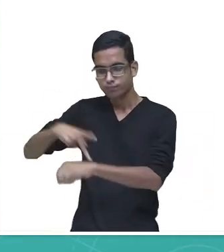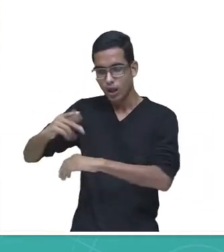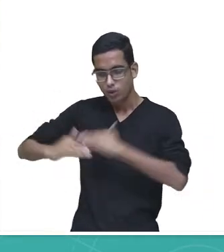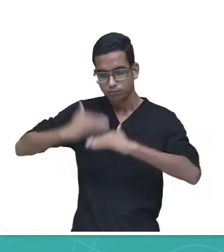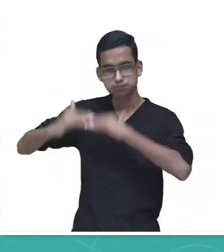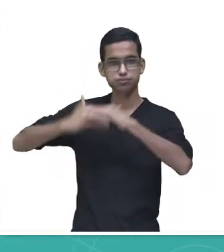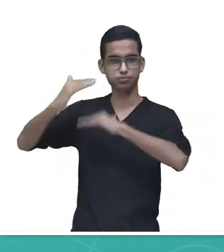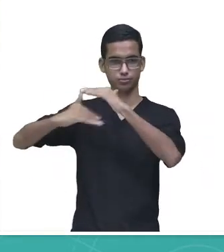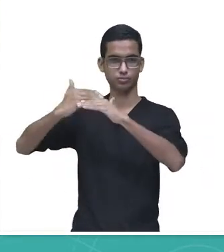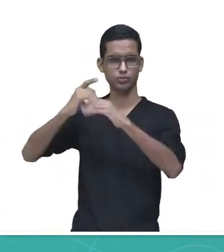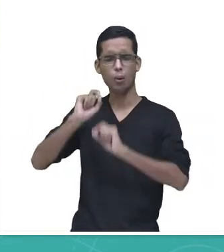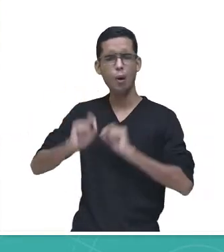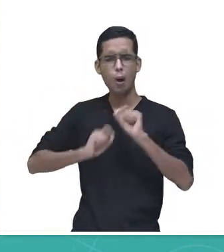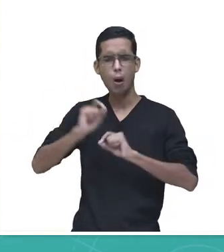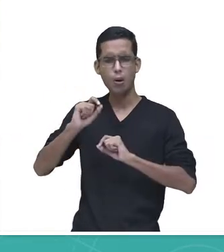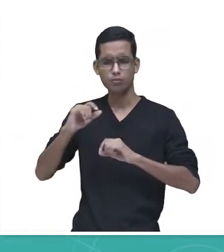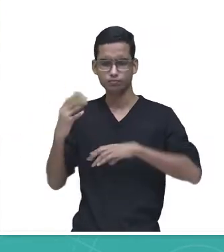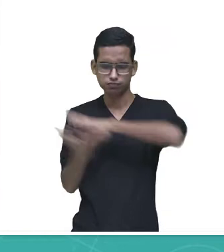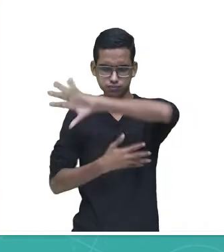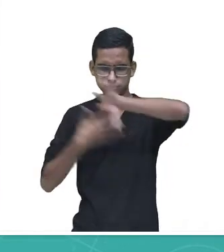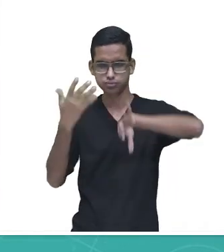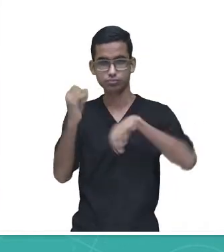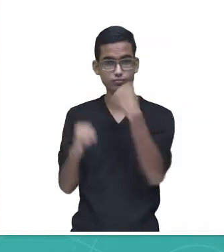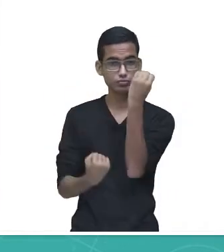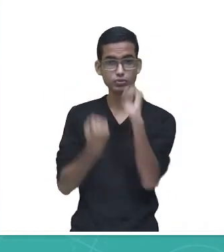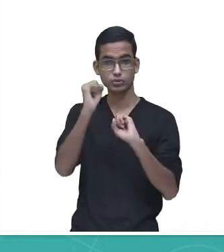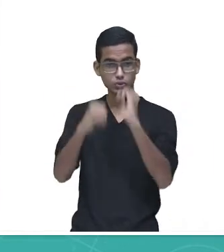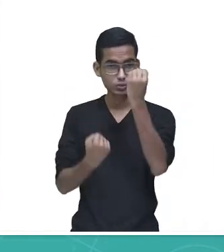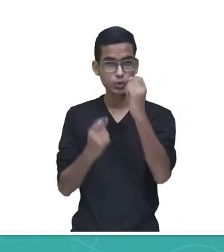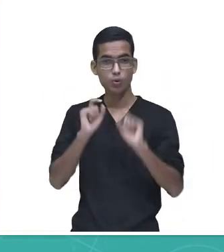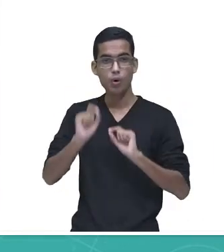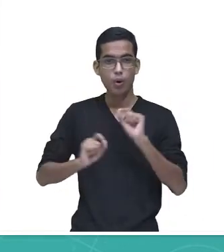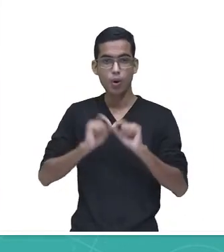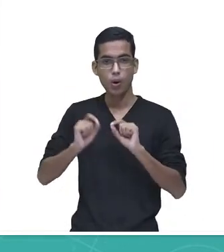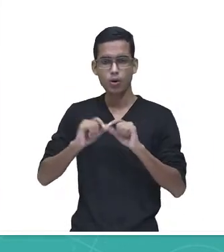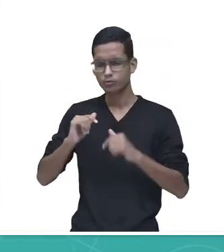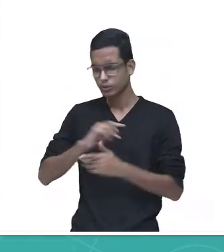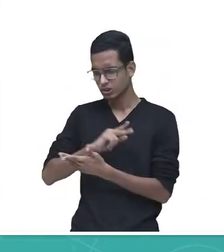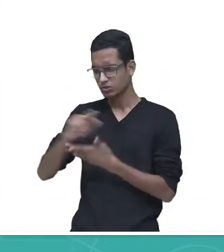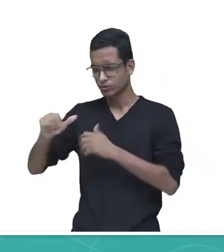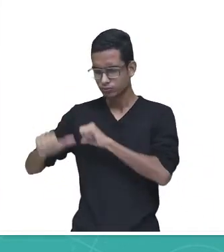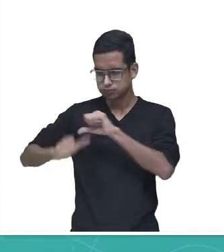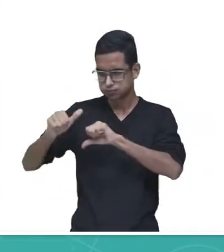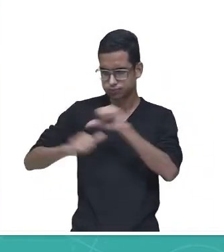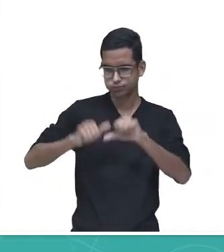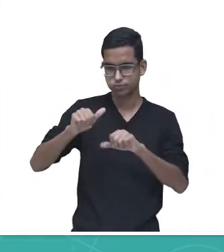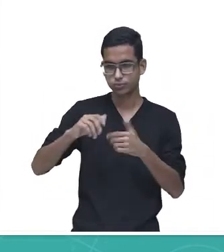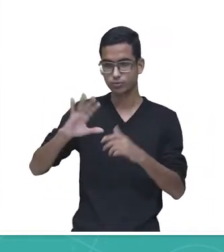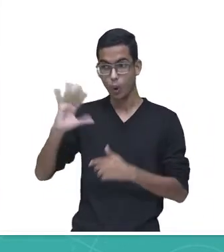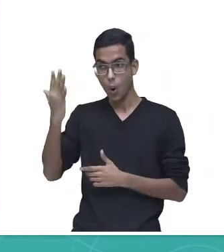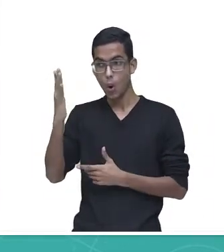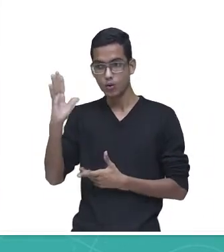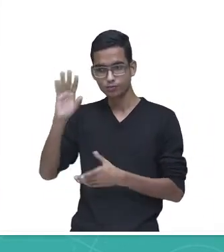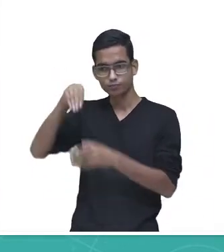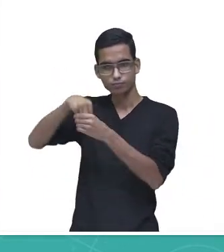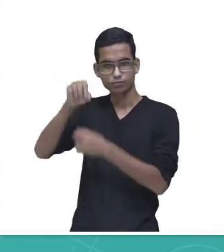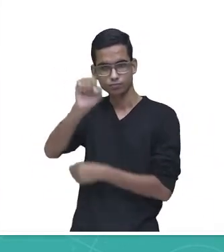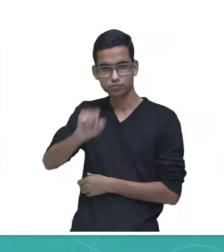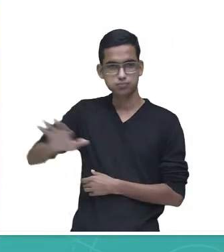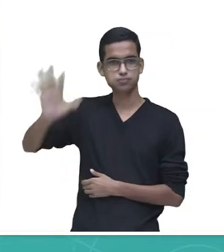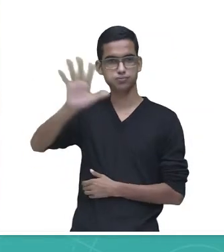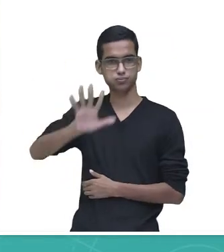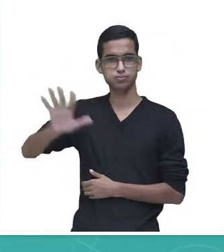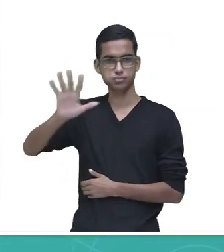Foi um conjunto de mudanças que aconteceram na Europa nos séculos 18, 19 e 20.